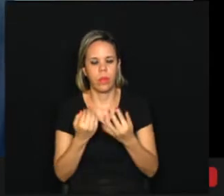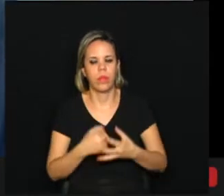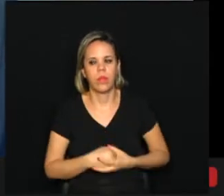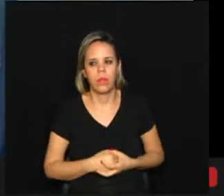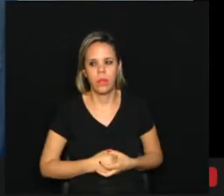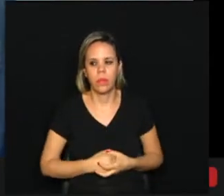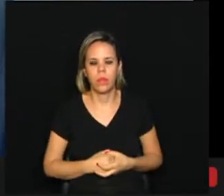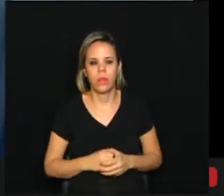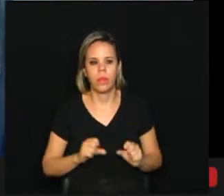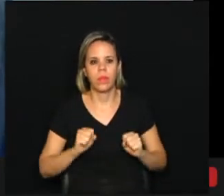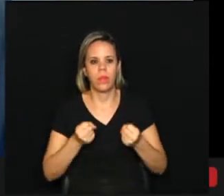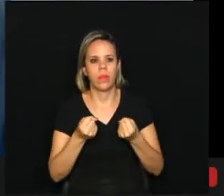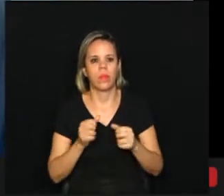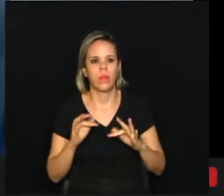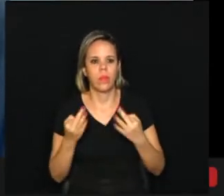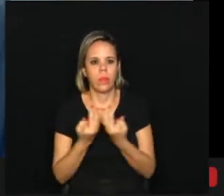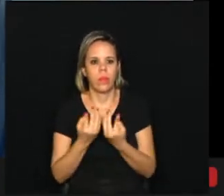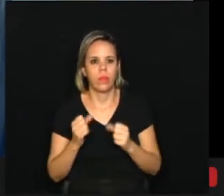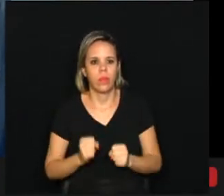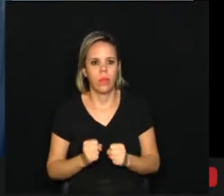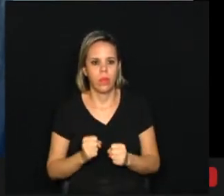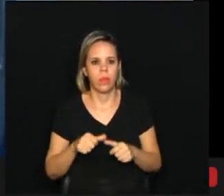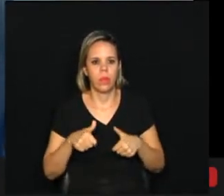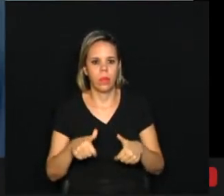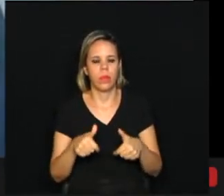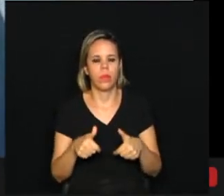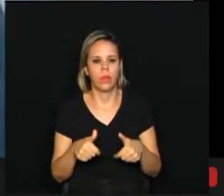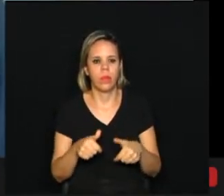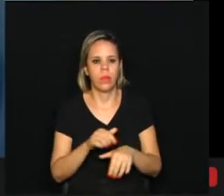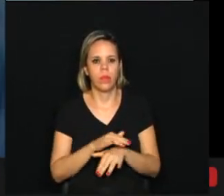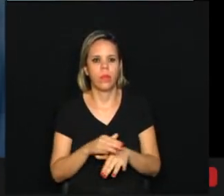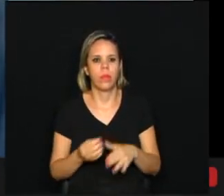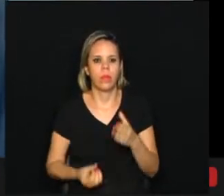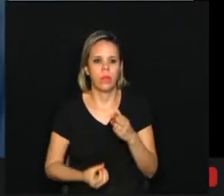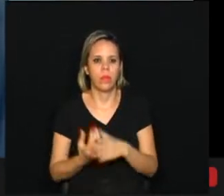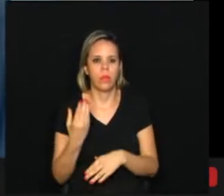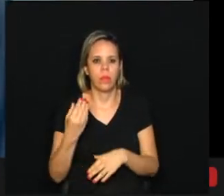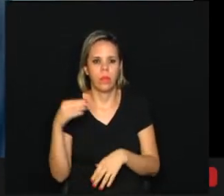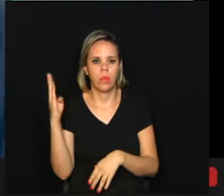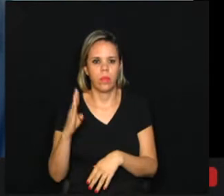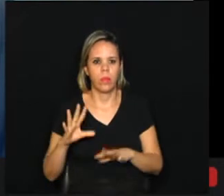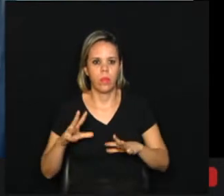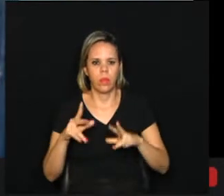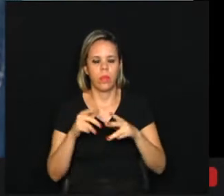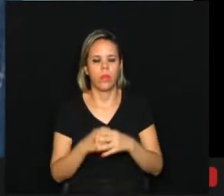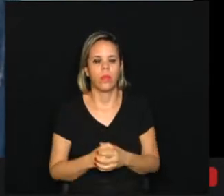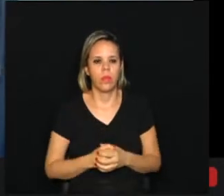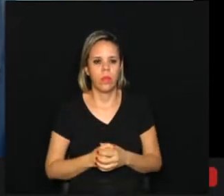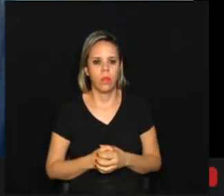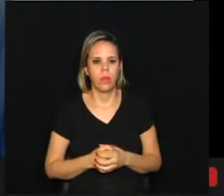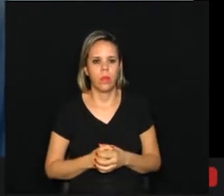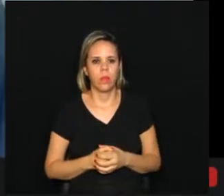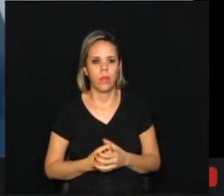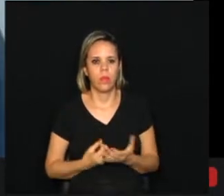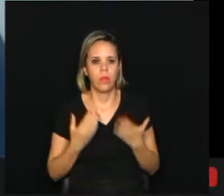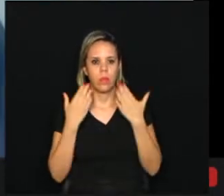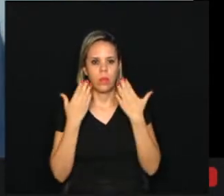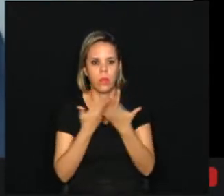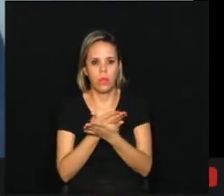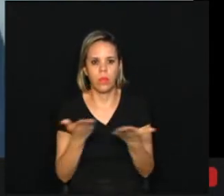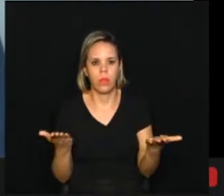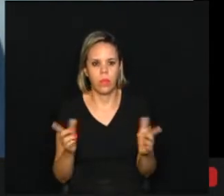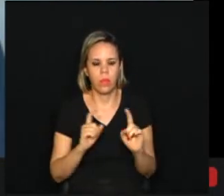em dar força para essa família poder fazer um enfrentamento, e isso acabou repercutindo no Brasil inteiro, e as consequências estão aí.